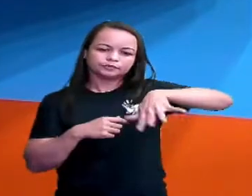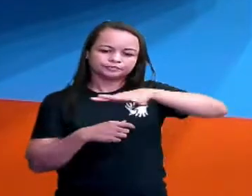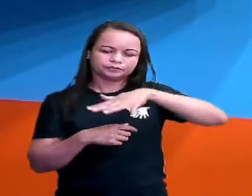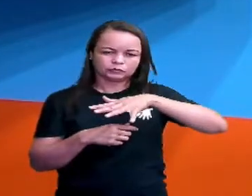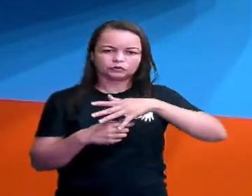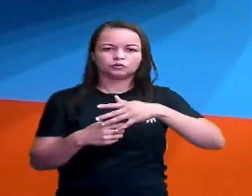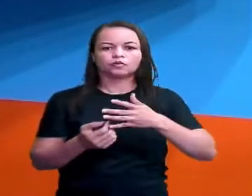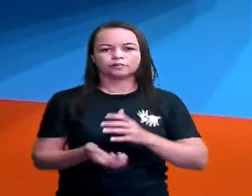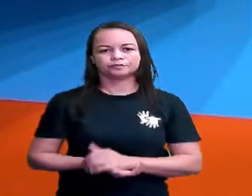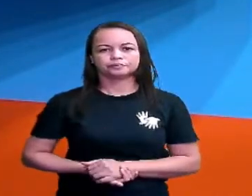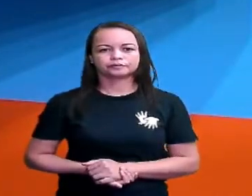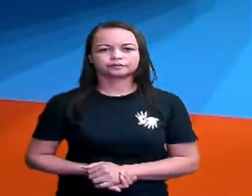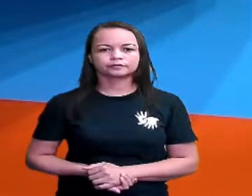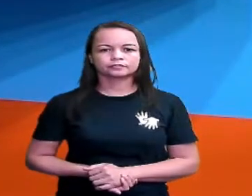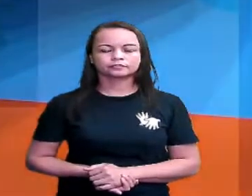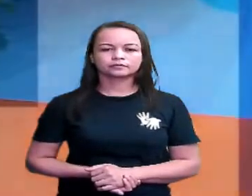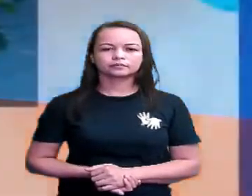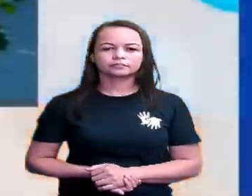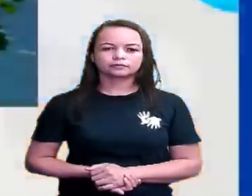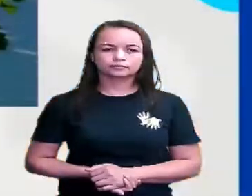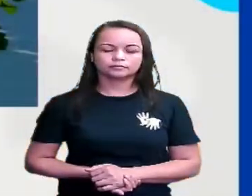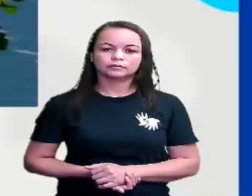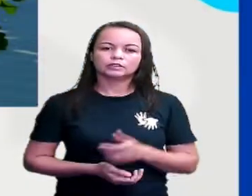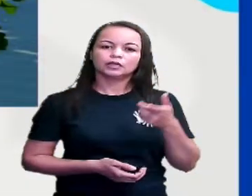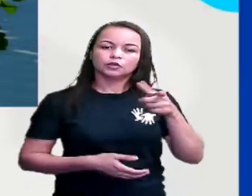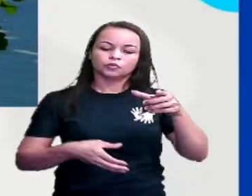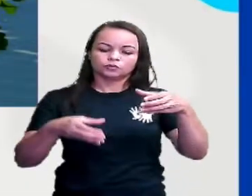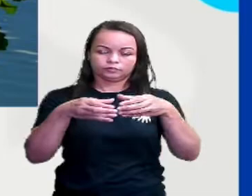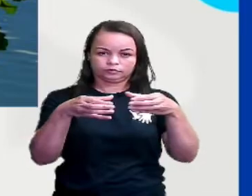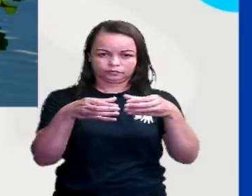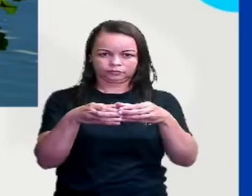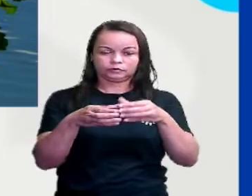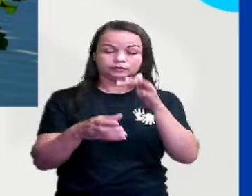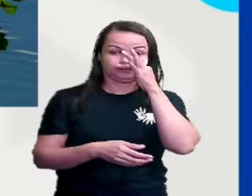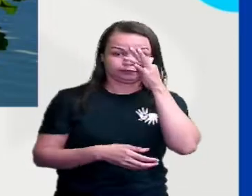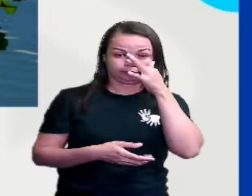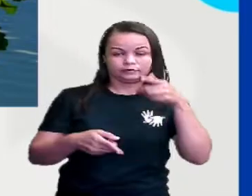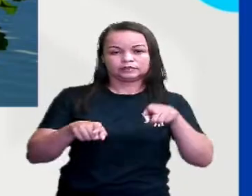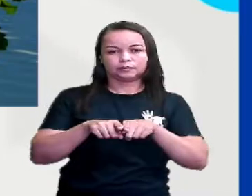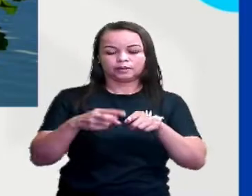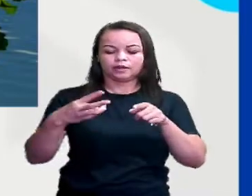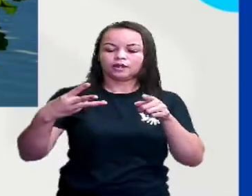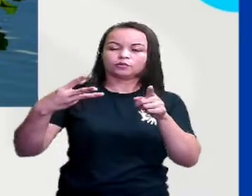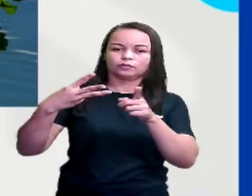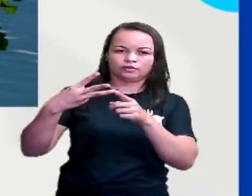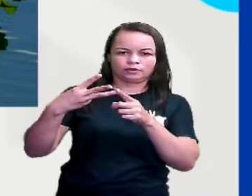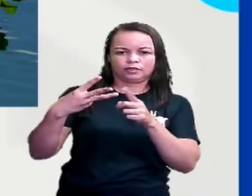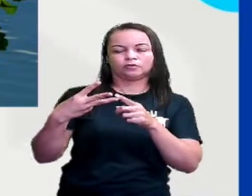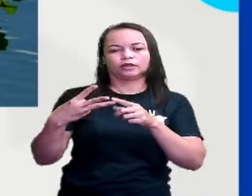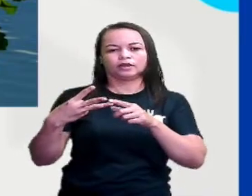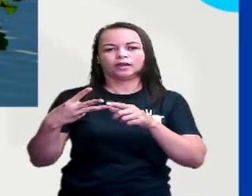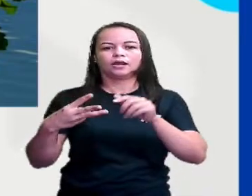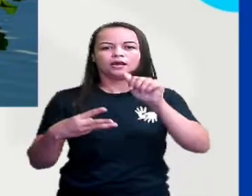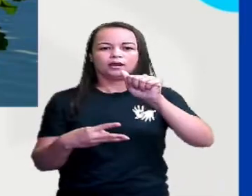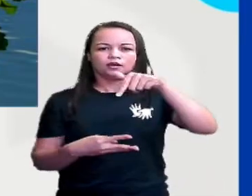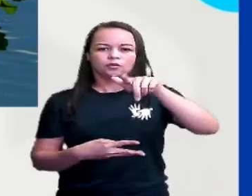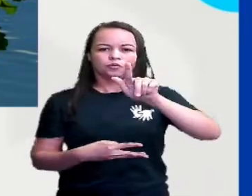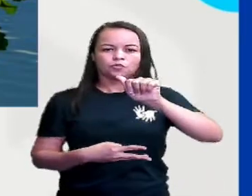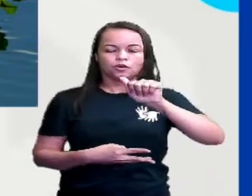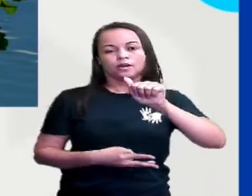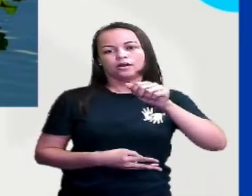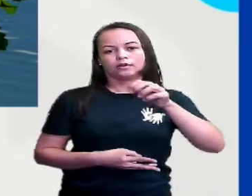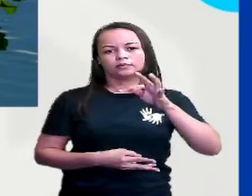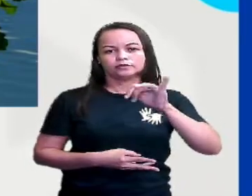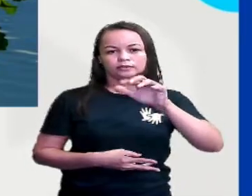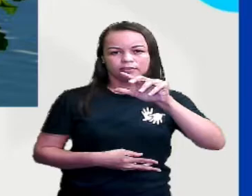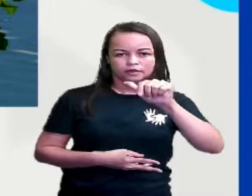ar atmosférico, tá certo? E o outro grupo de plantas são as plantas aquáticas, tá certo? Essas plantas aquáticas,